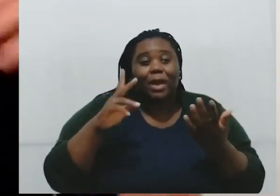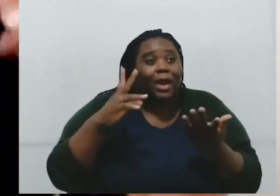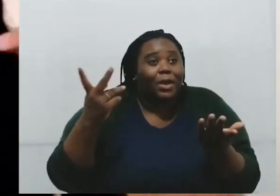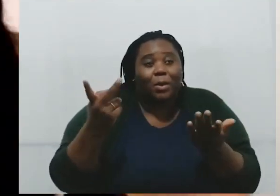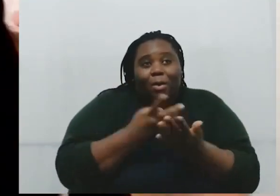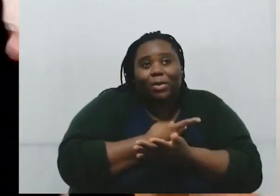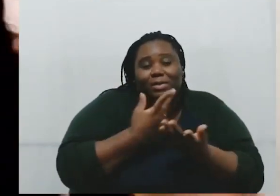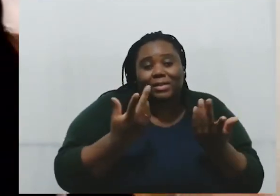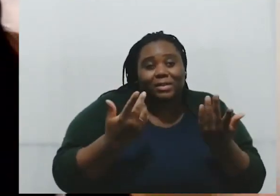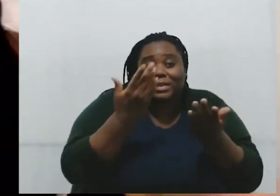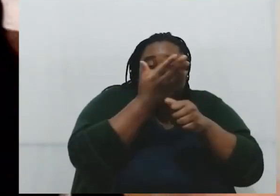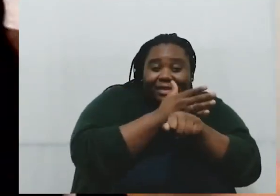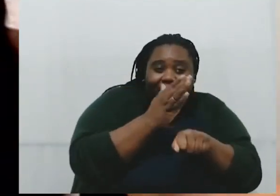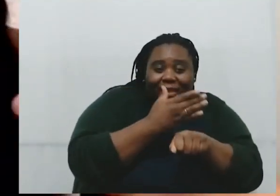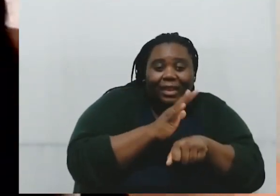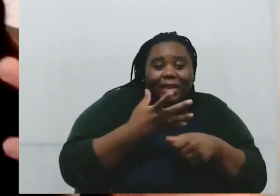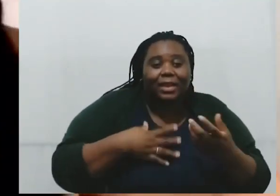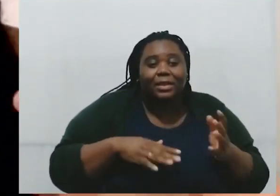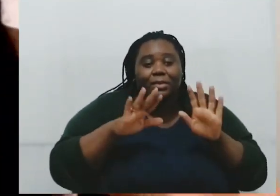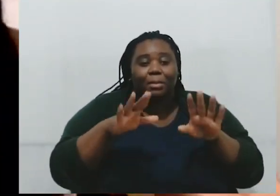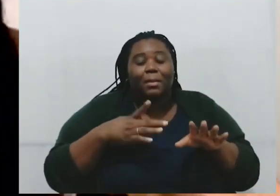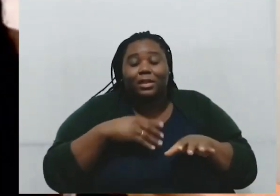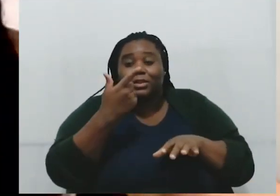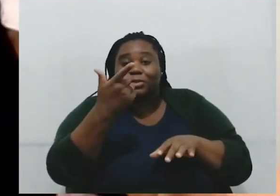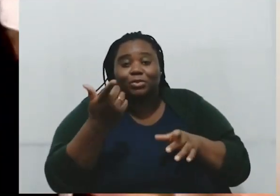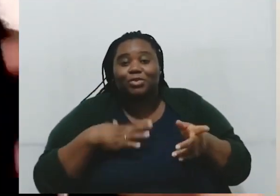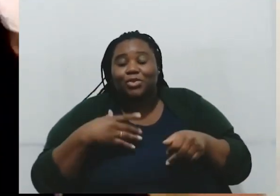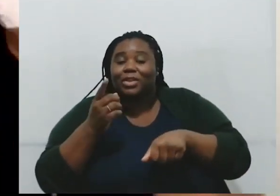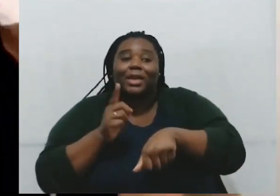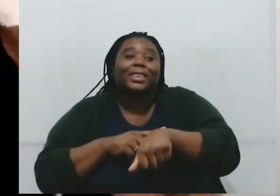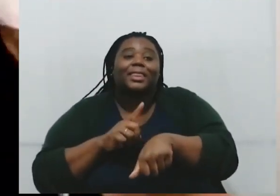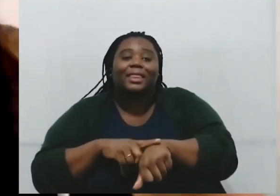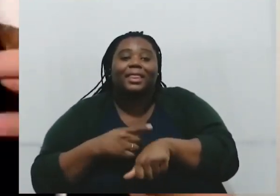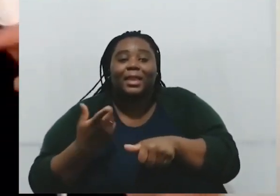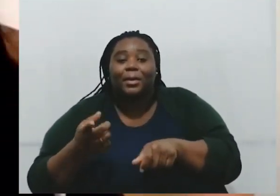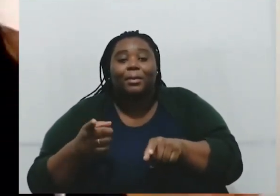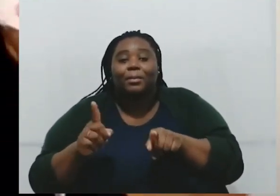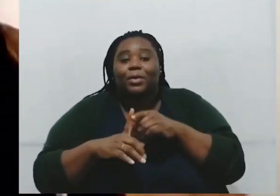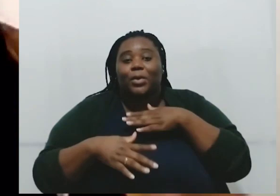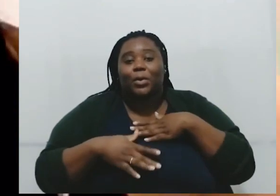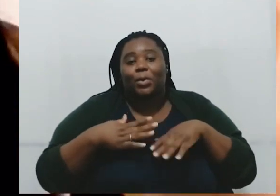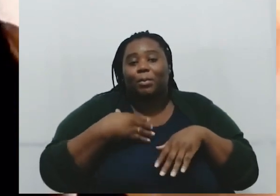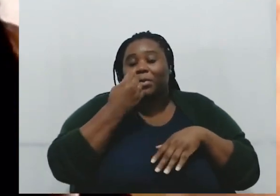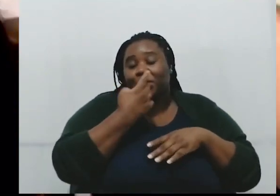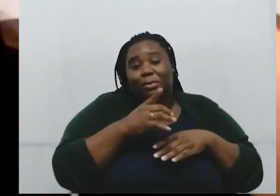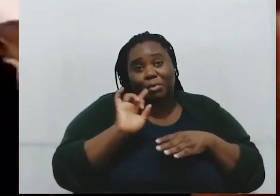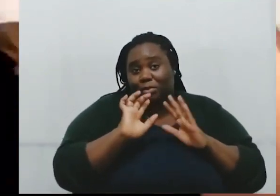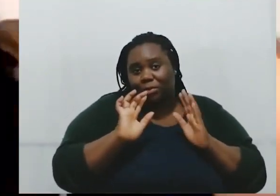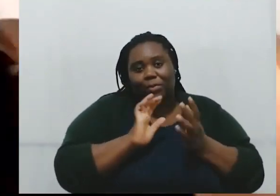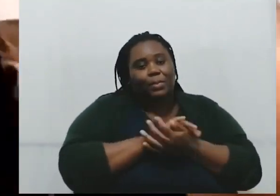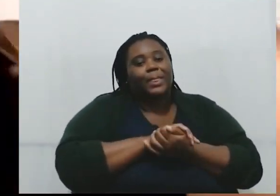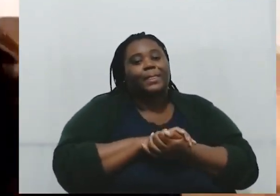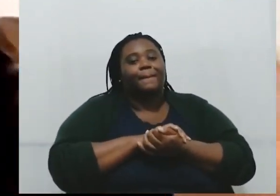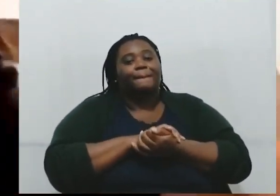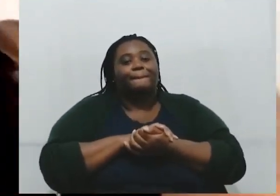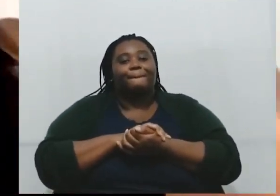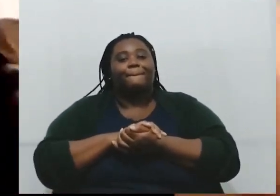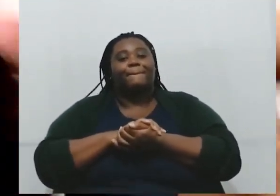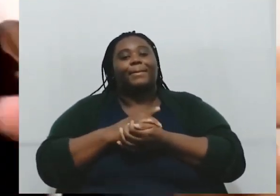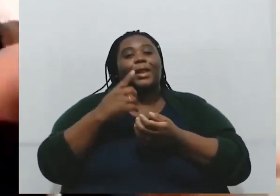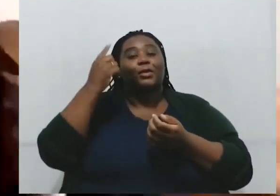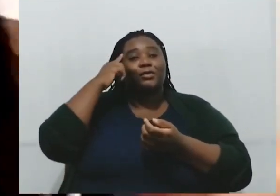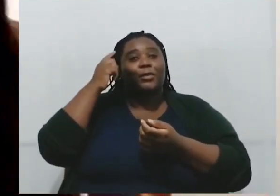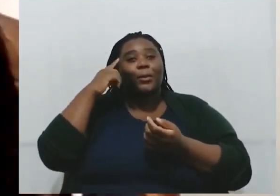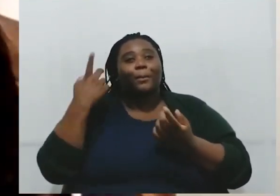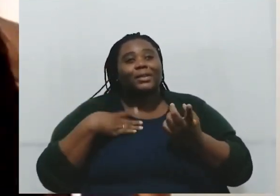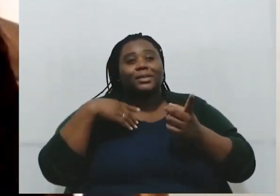Eu fico pensando muito nessa sociedade de cimento que a gente vive, o que é que faz a gente estar inteiro nessas múltiplas coisas que fazem